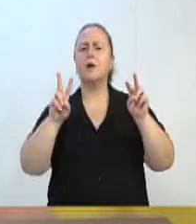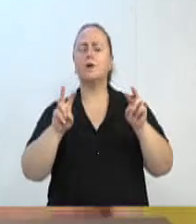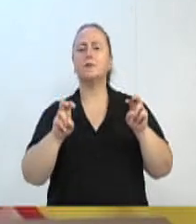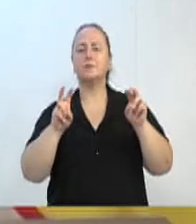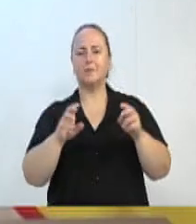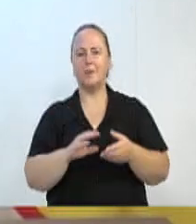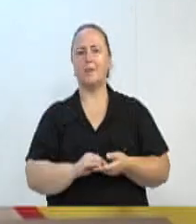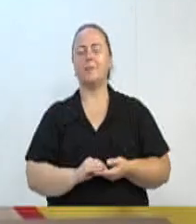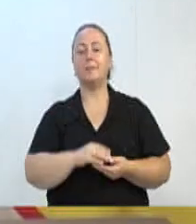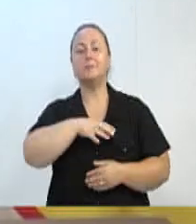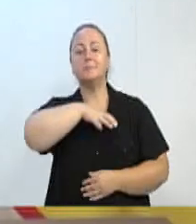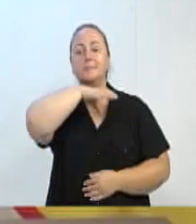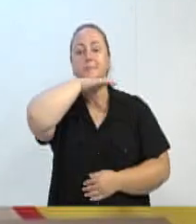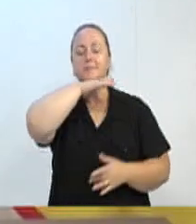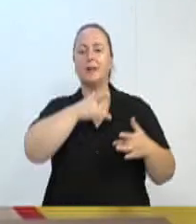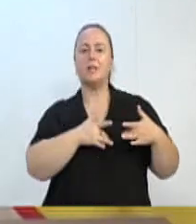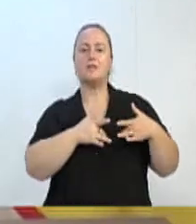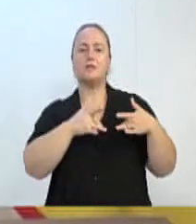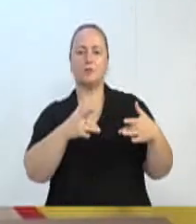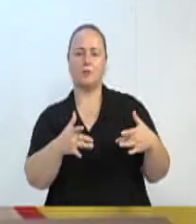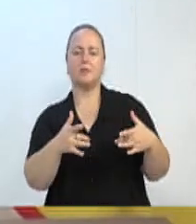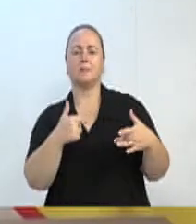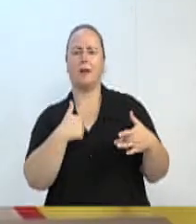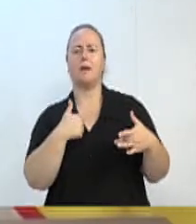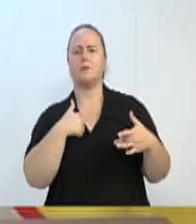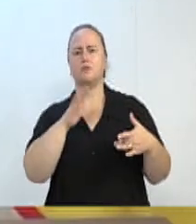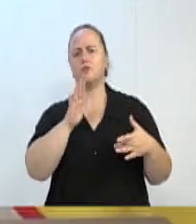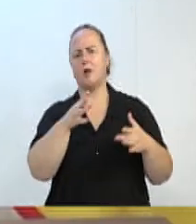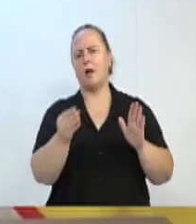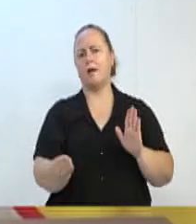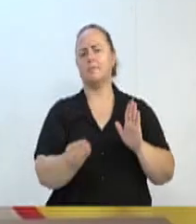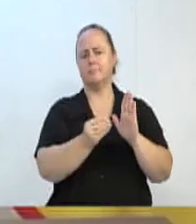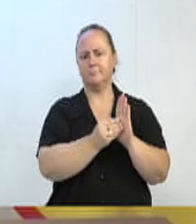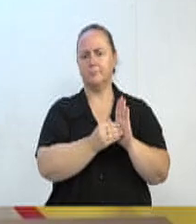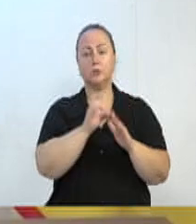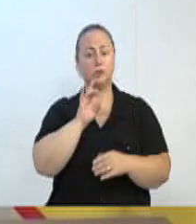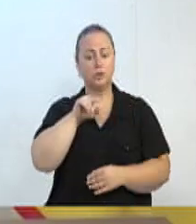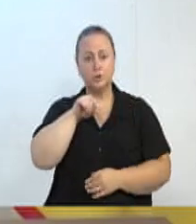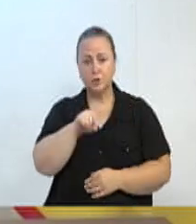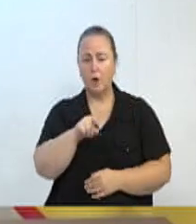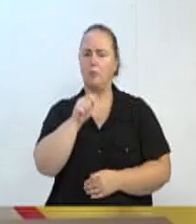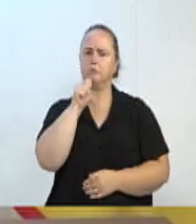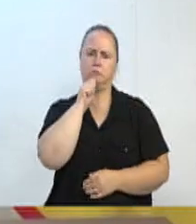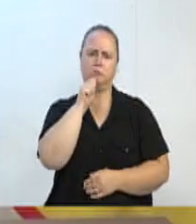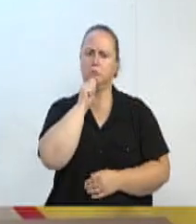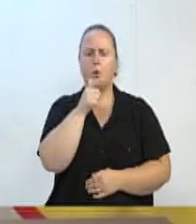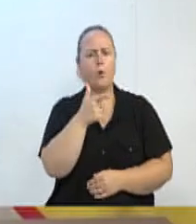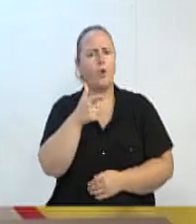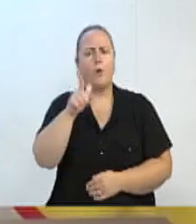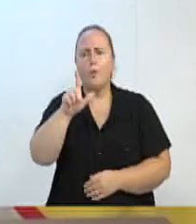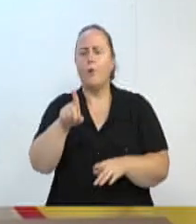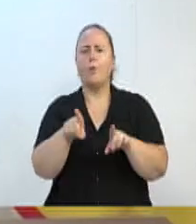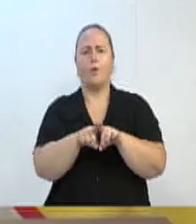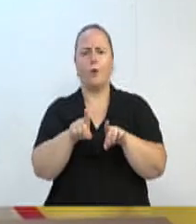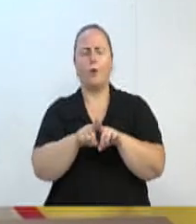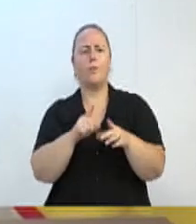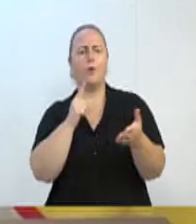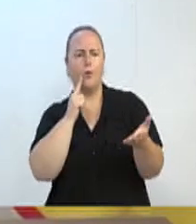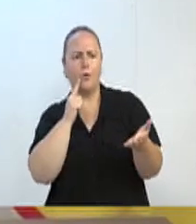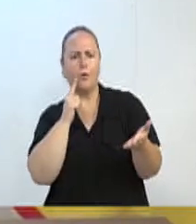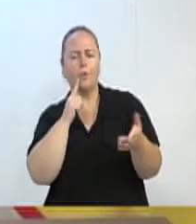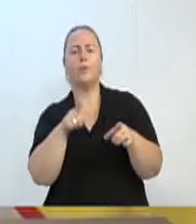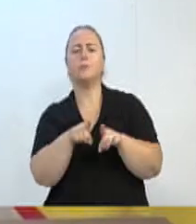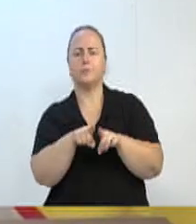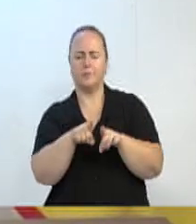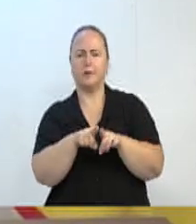solidário eu fiz uma indicação a prefeitura aliás acho que não somente nesse caso mas em diversos outros casos Gisele tem